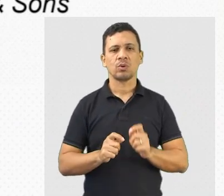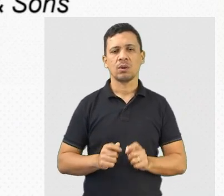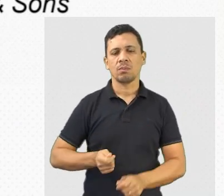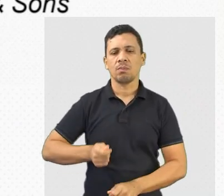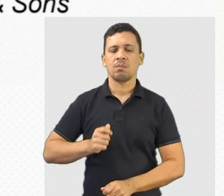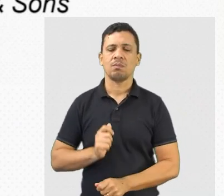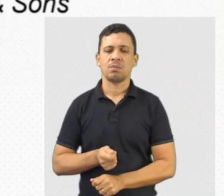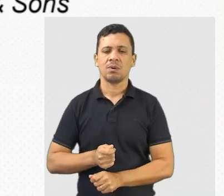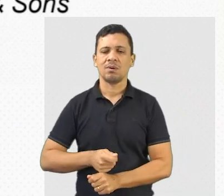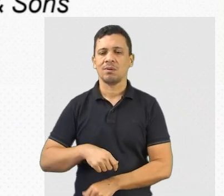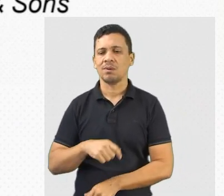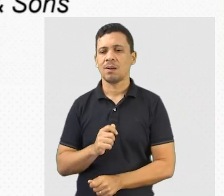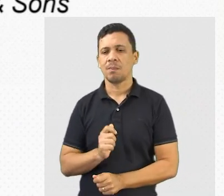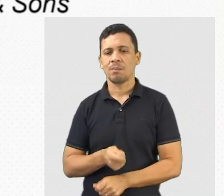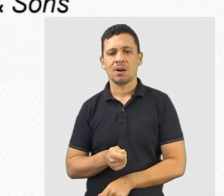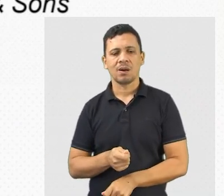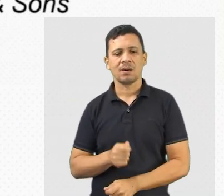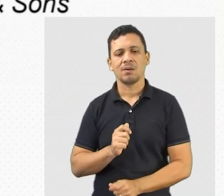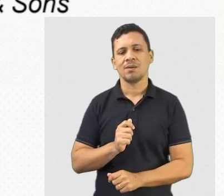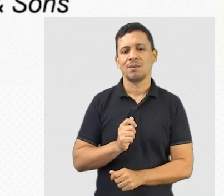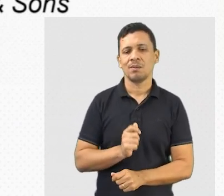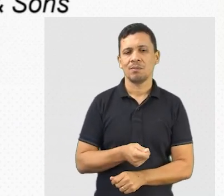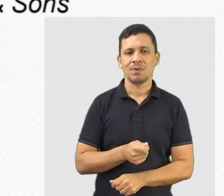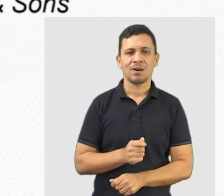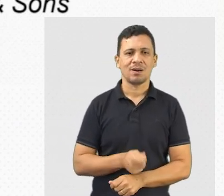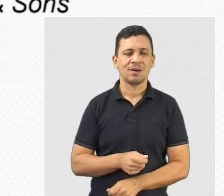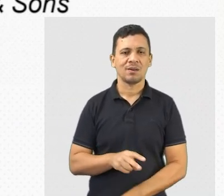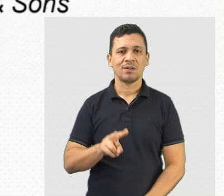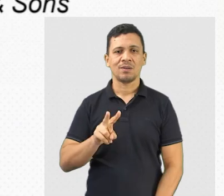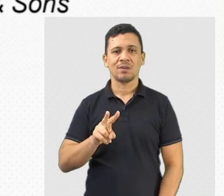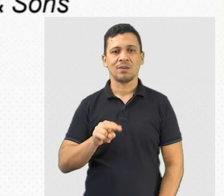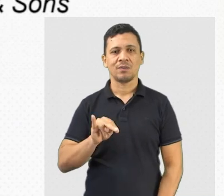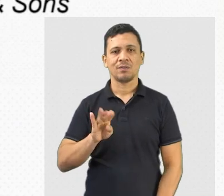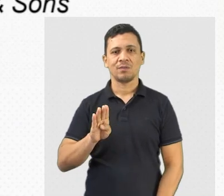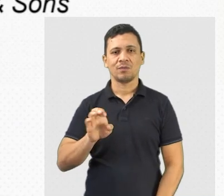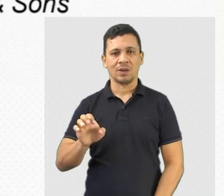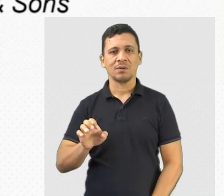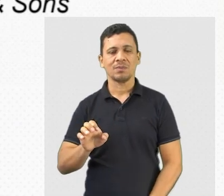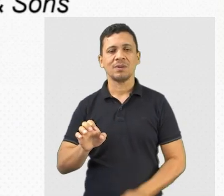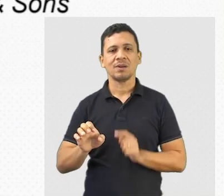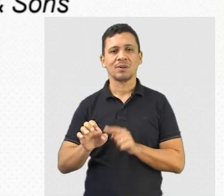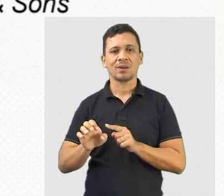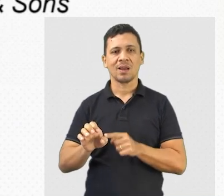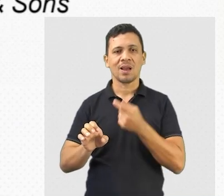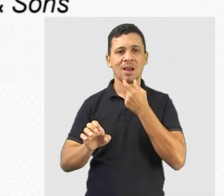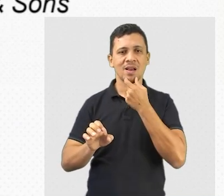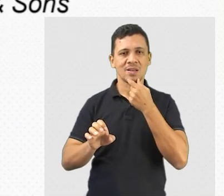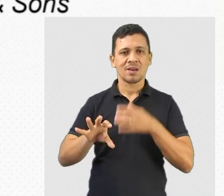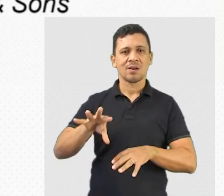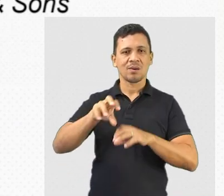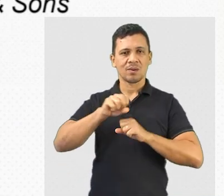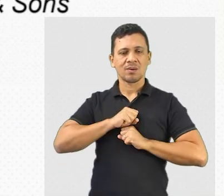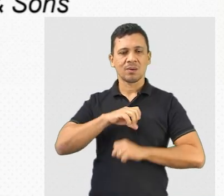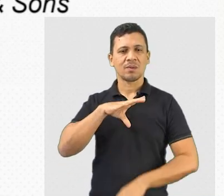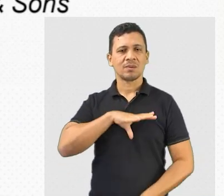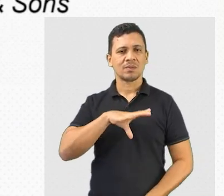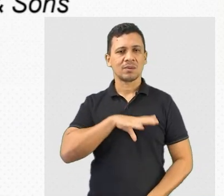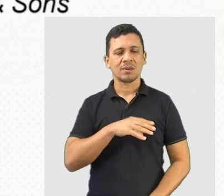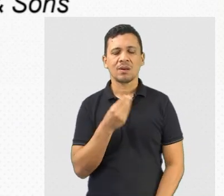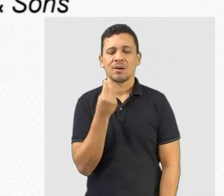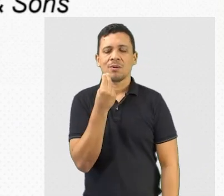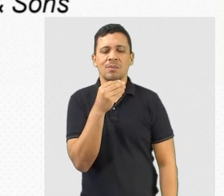uma vibe, como se usa na língua inglesa, uma palavra que a gente incorpora no português, mais lenta e